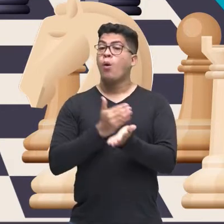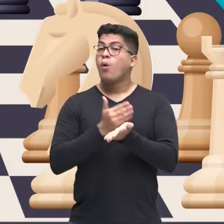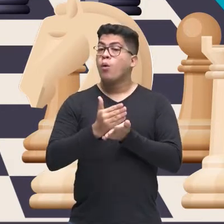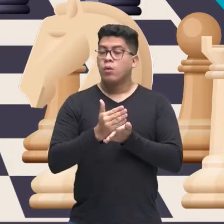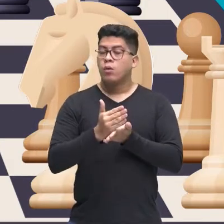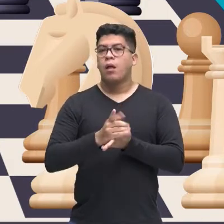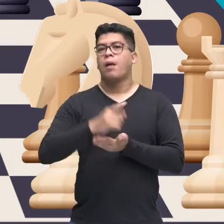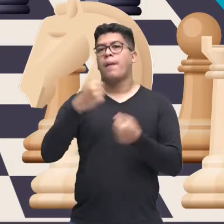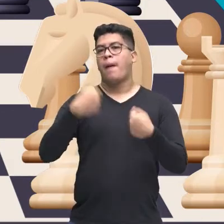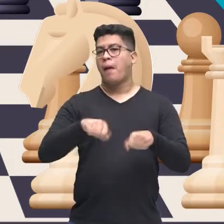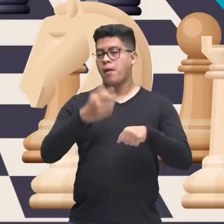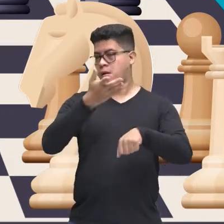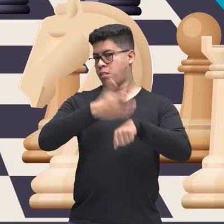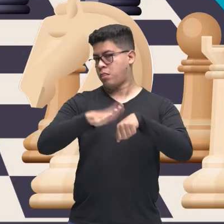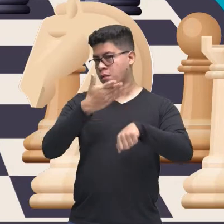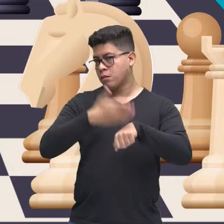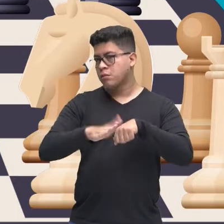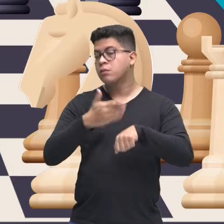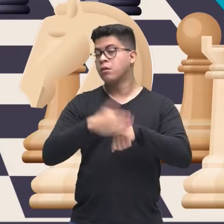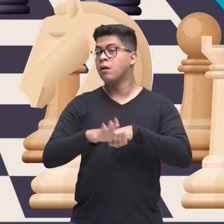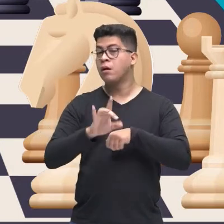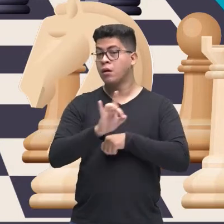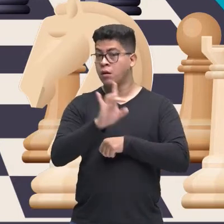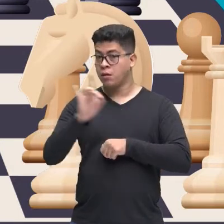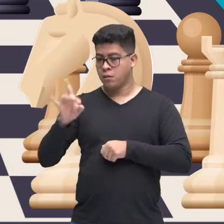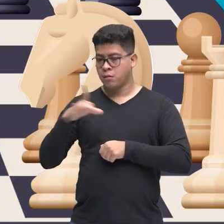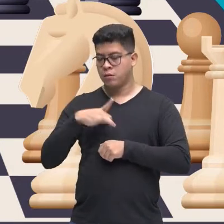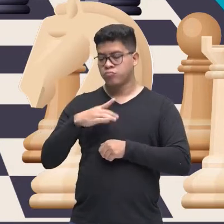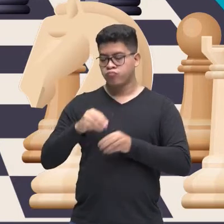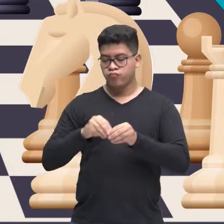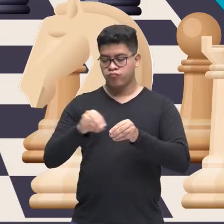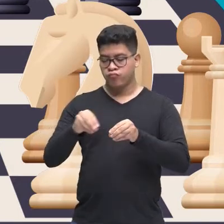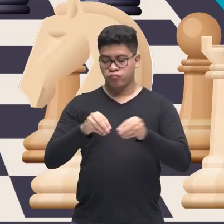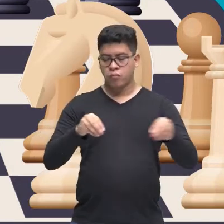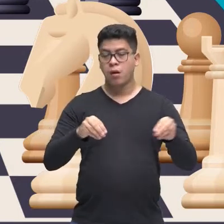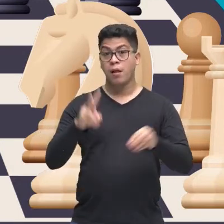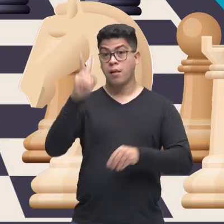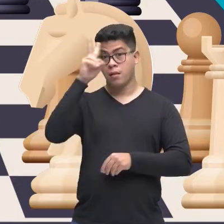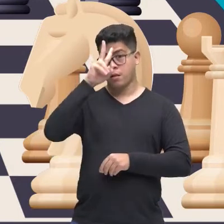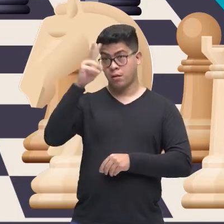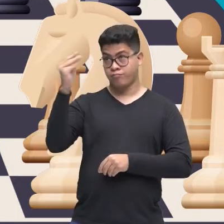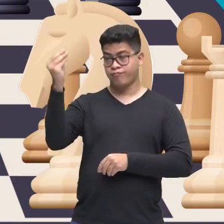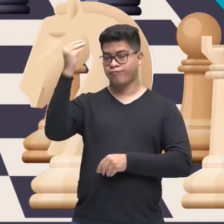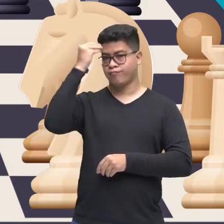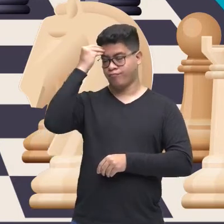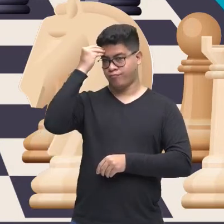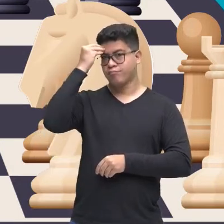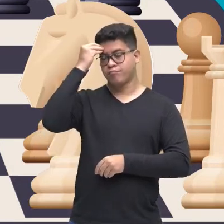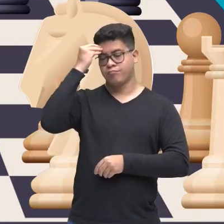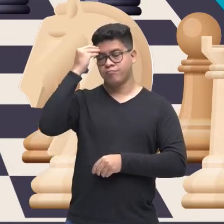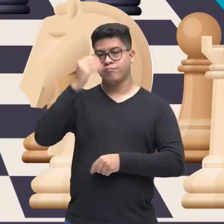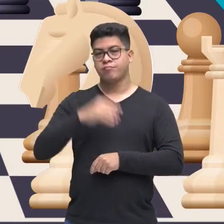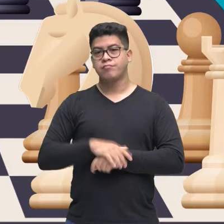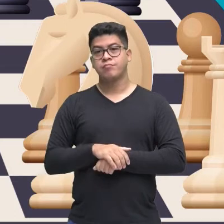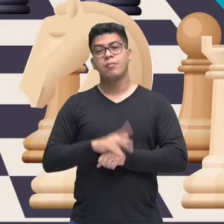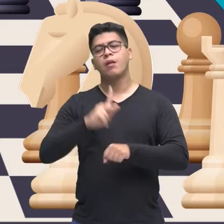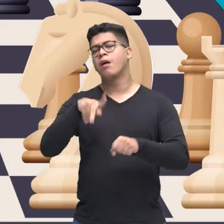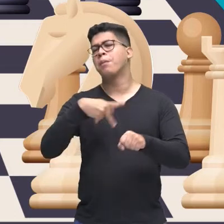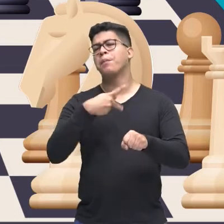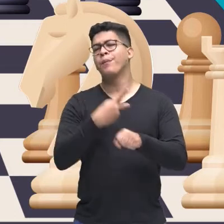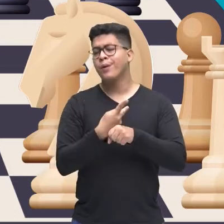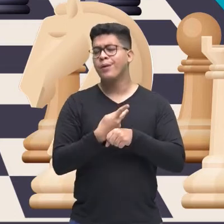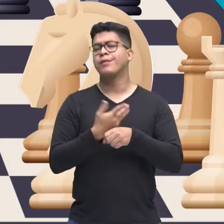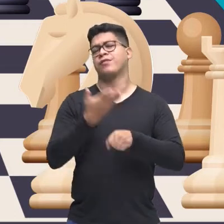treino É treinar o movimento de cada peça e lembrar disso na hora do jogo tá bom depois que você vai